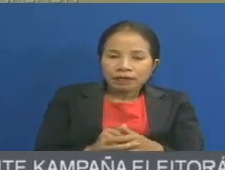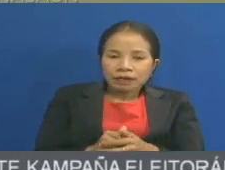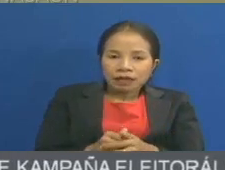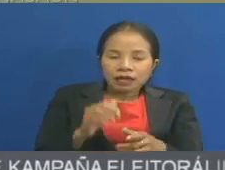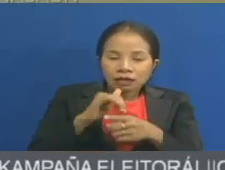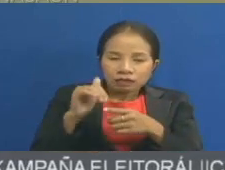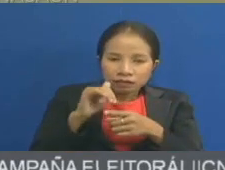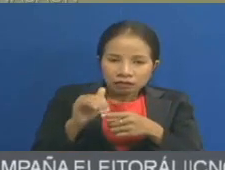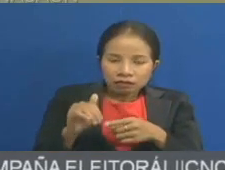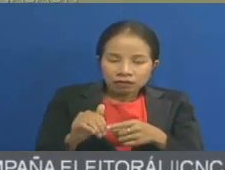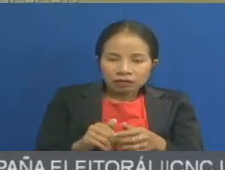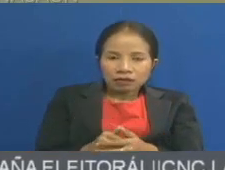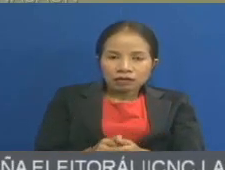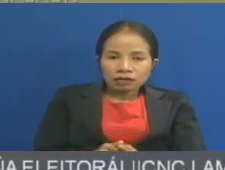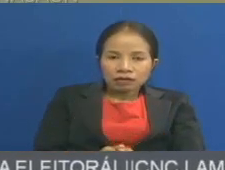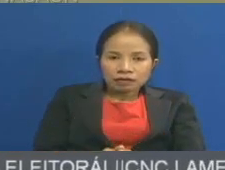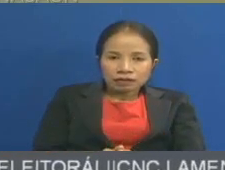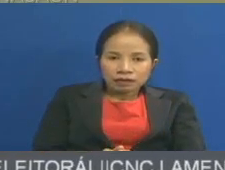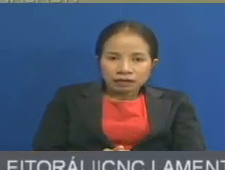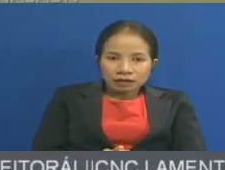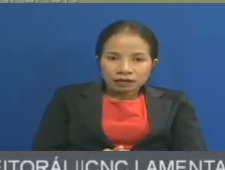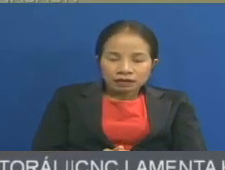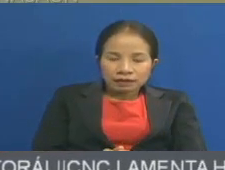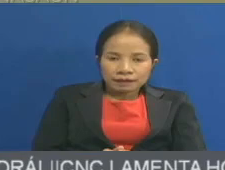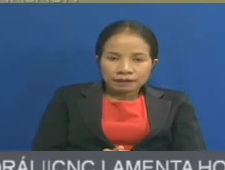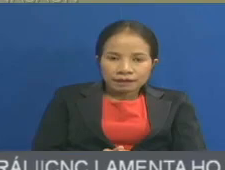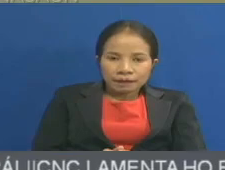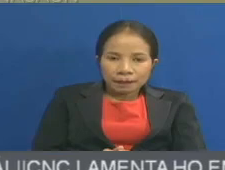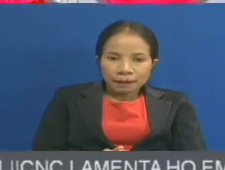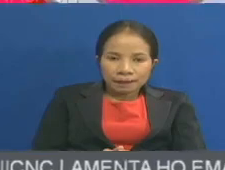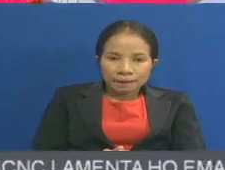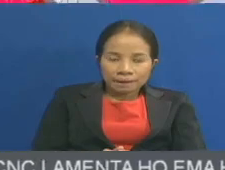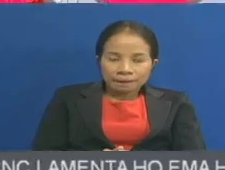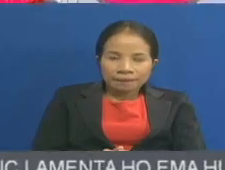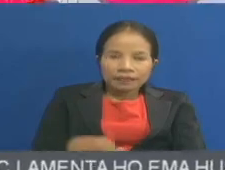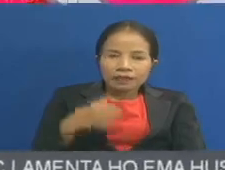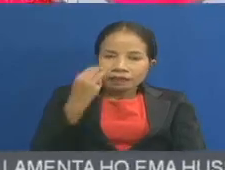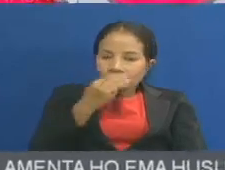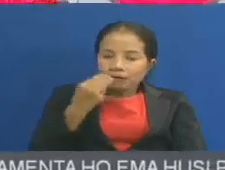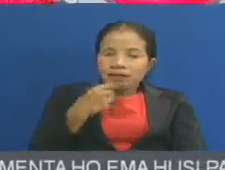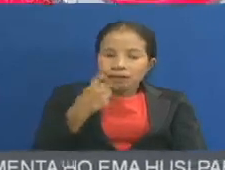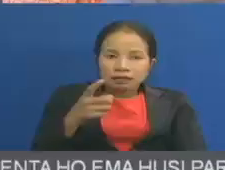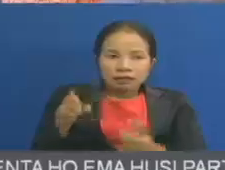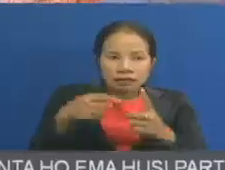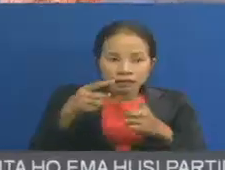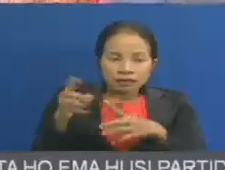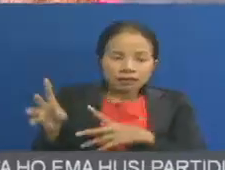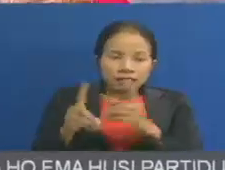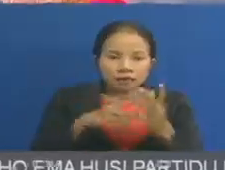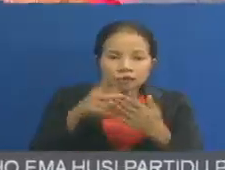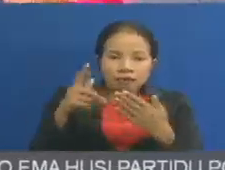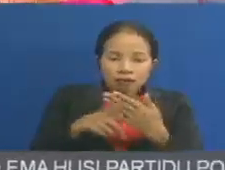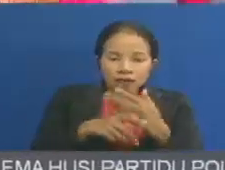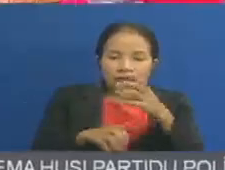kia. Combater a pobreza. Irradicação da pobreza. Maria Alcatiri afirma. O Enhira implementa programa a